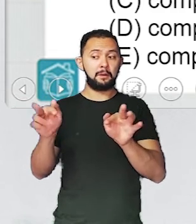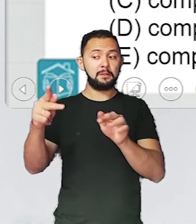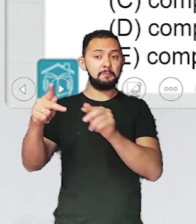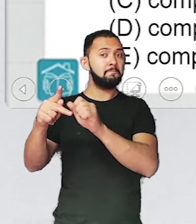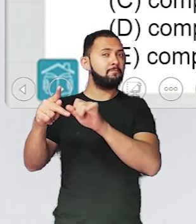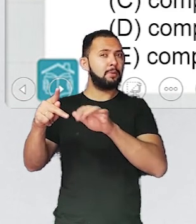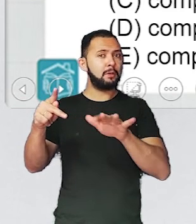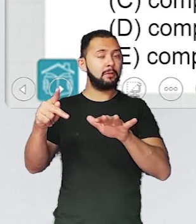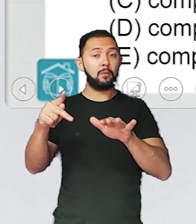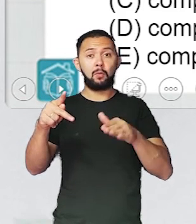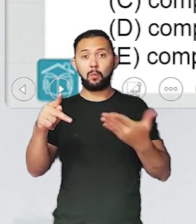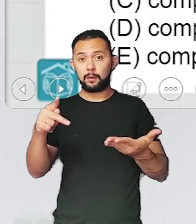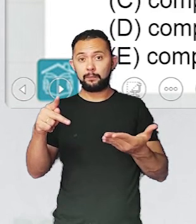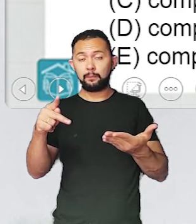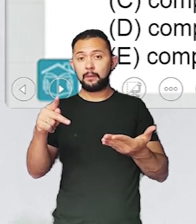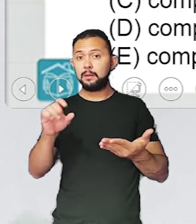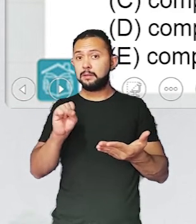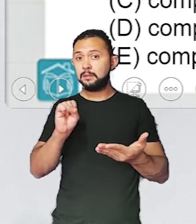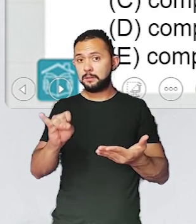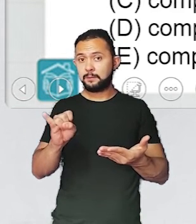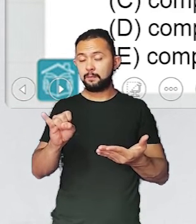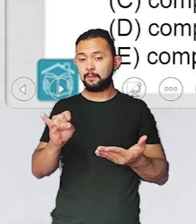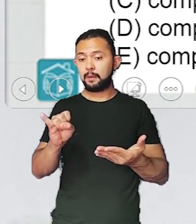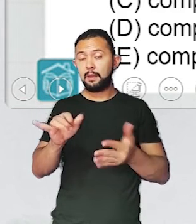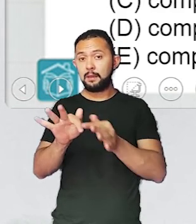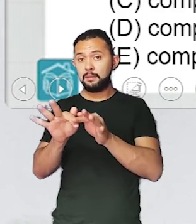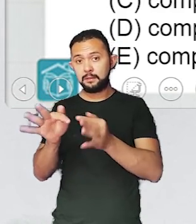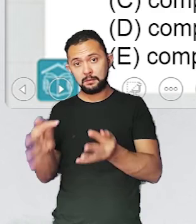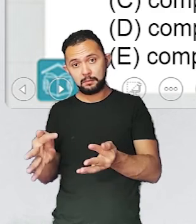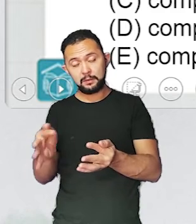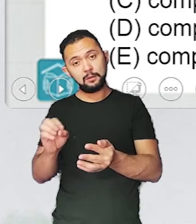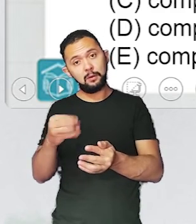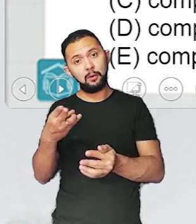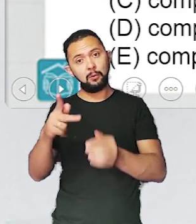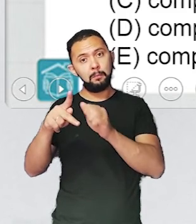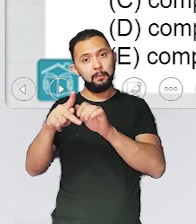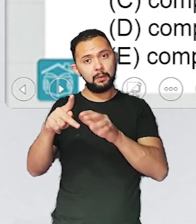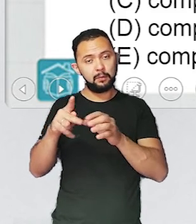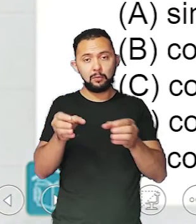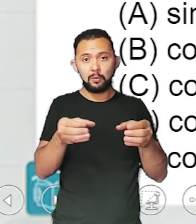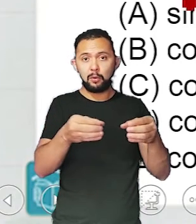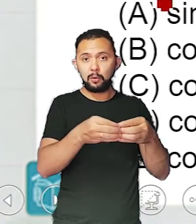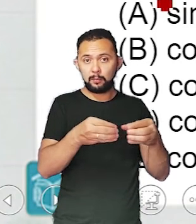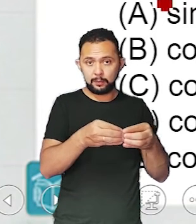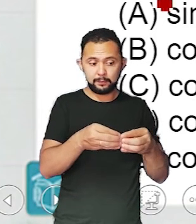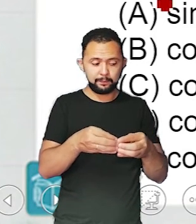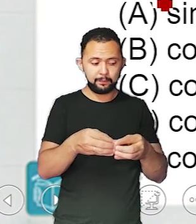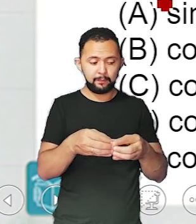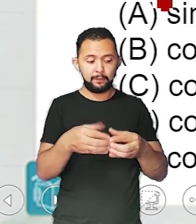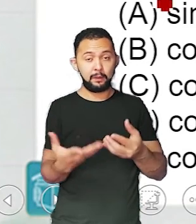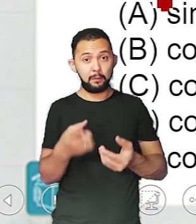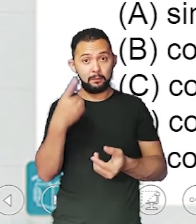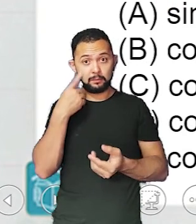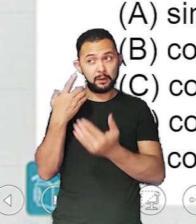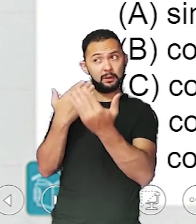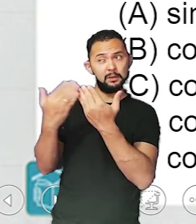se é simples e aí depois se é composto e qual a classificação. Vamos ver logo, né? Vamos analisar. Diga, verbo, né?